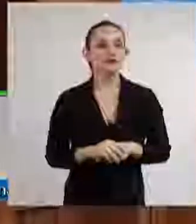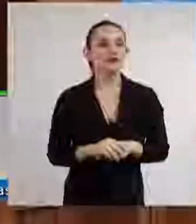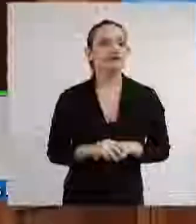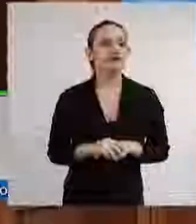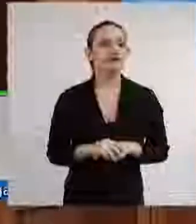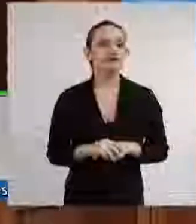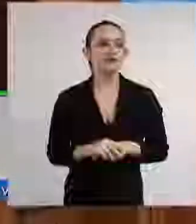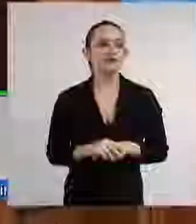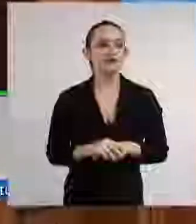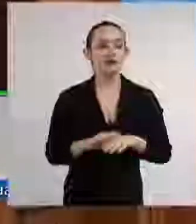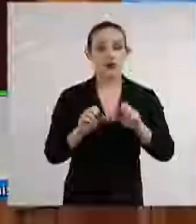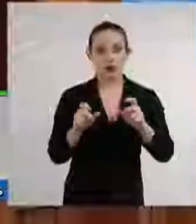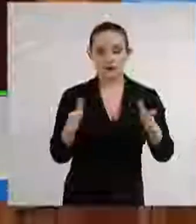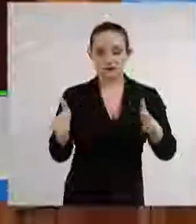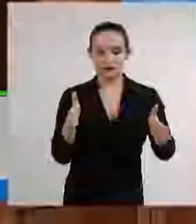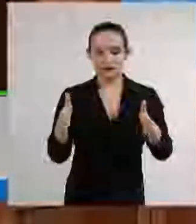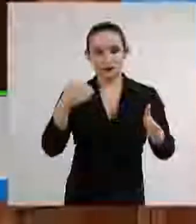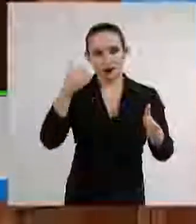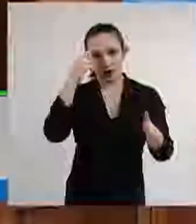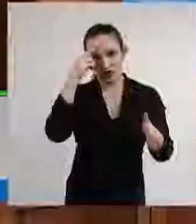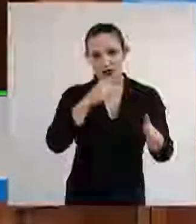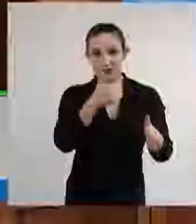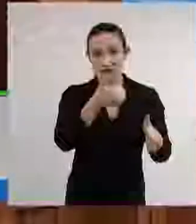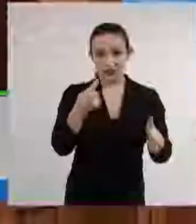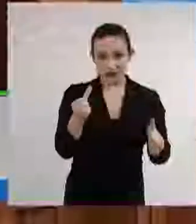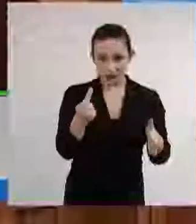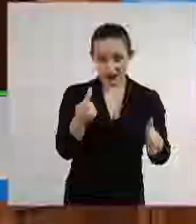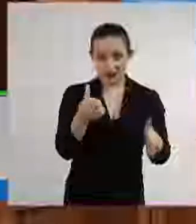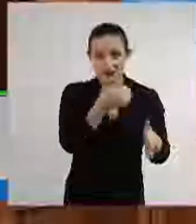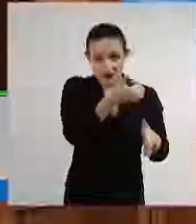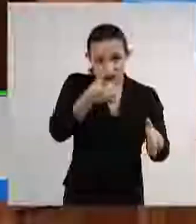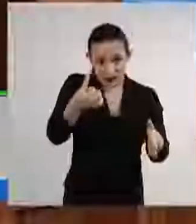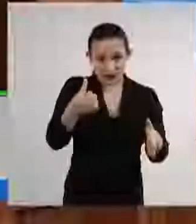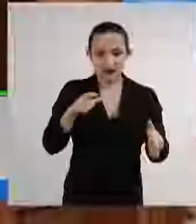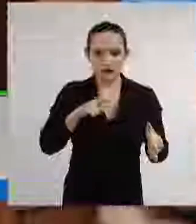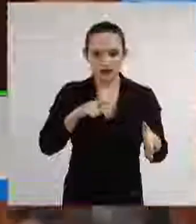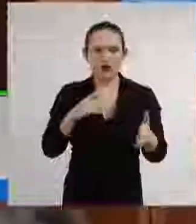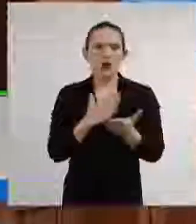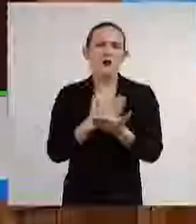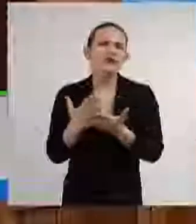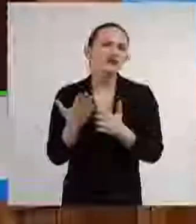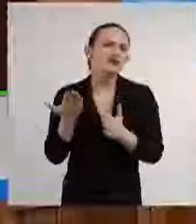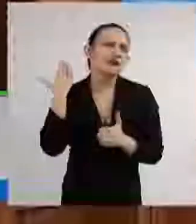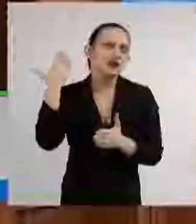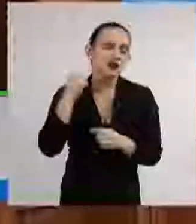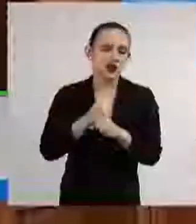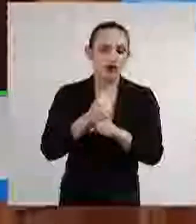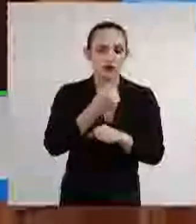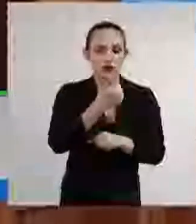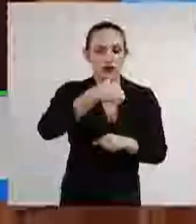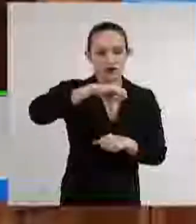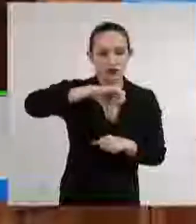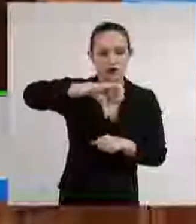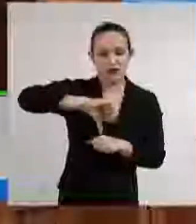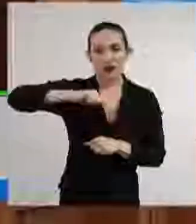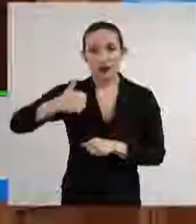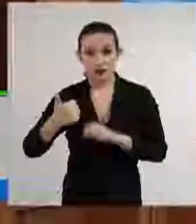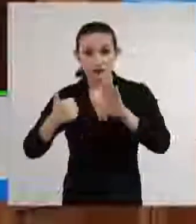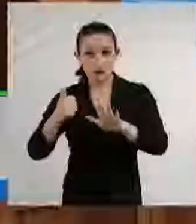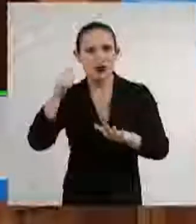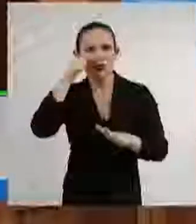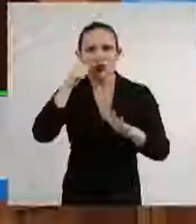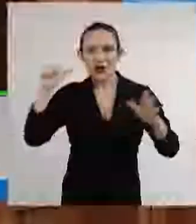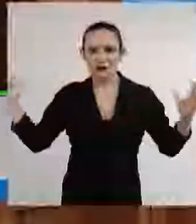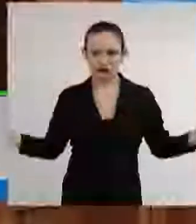Os 16 dias de ativismo começaram em 1991, quando mulheres de diferentes países, reunidas pelo Centro